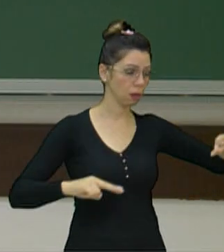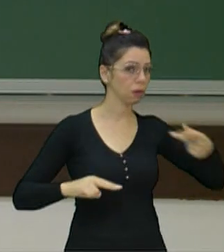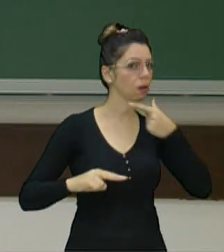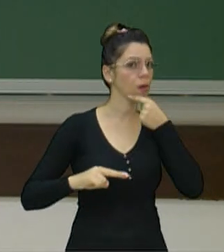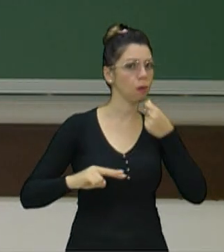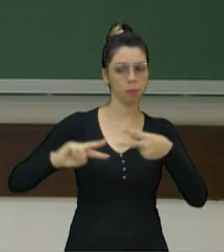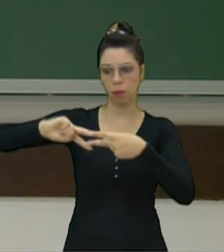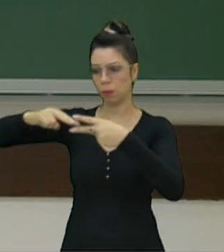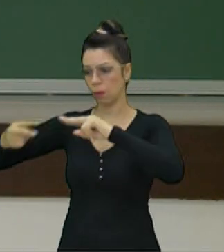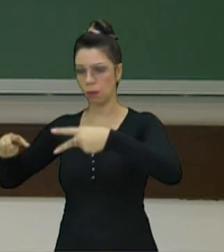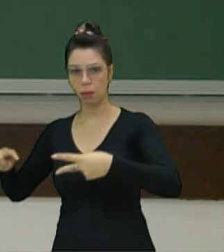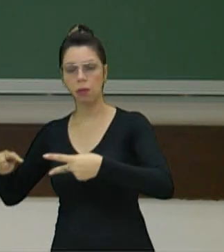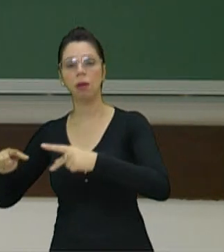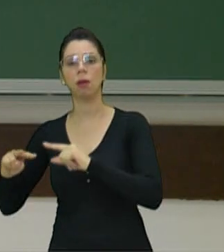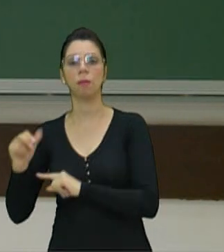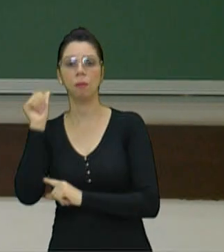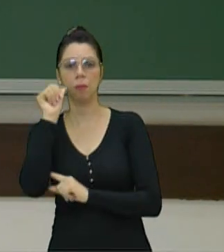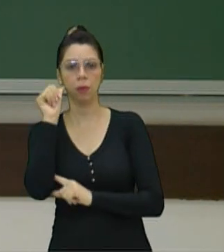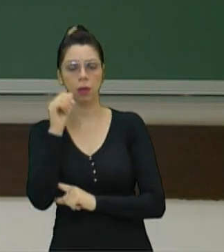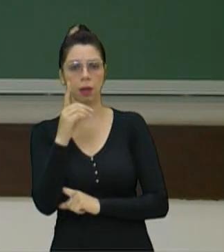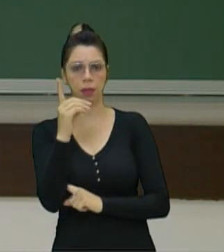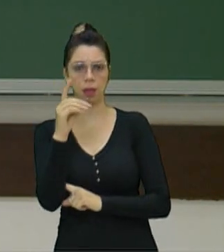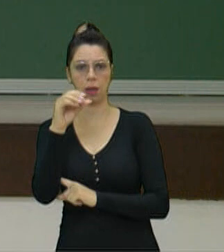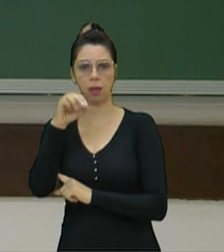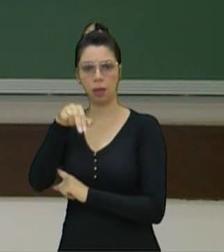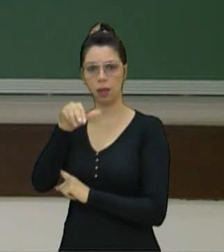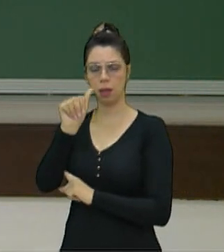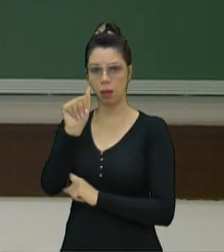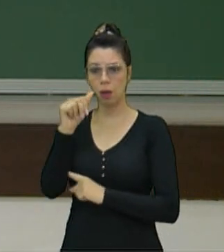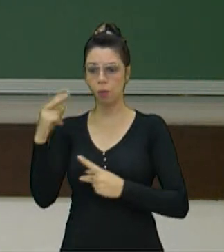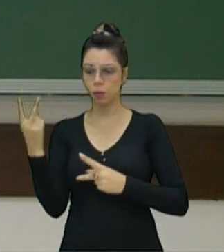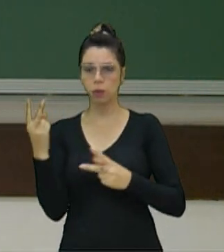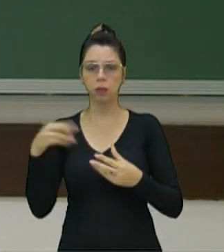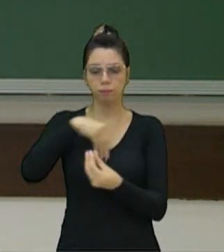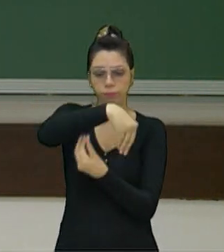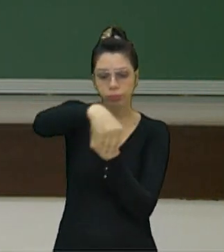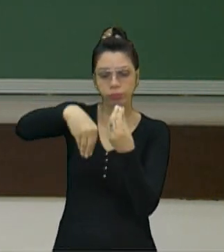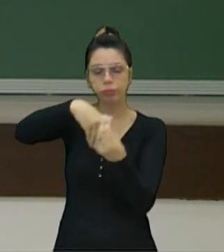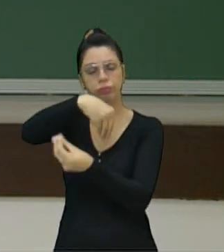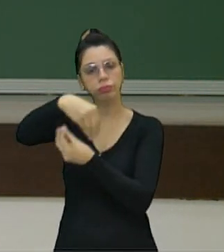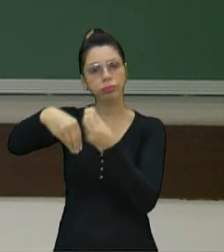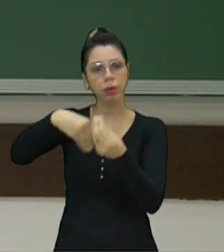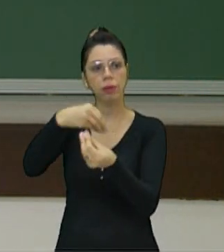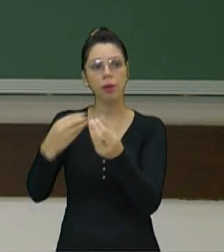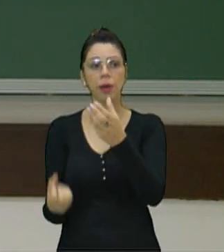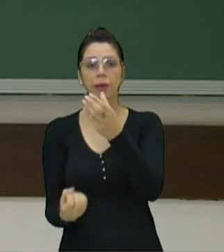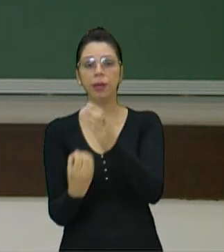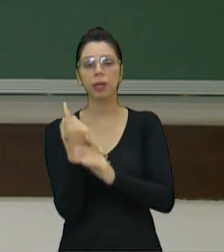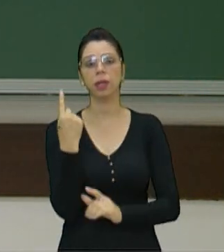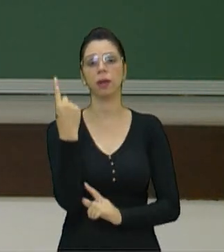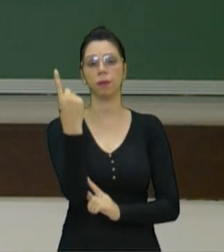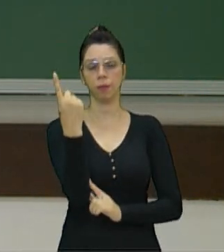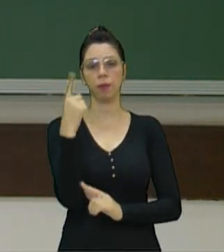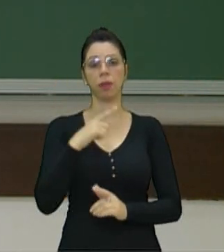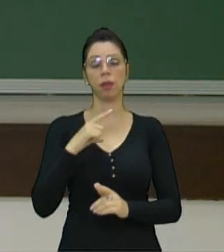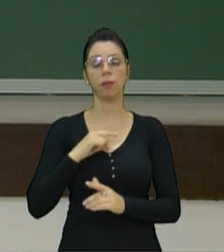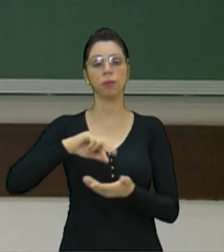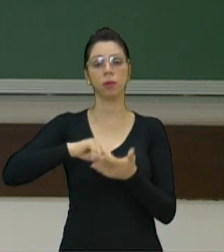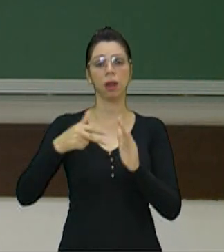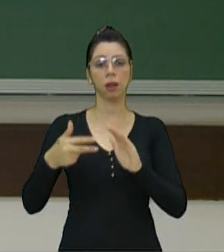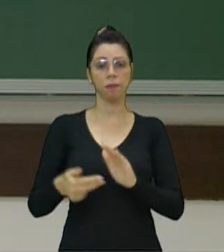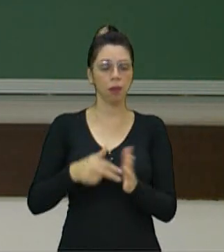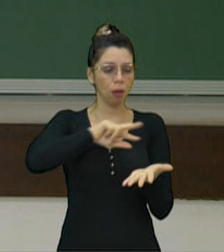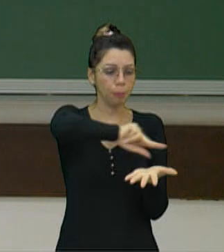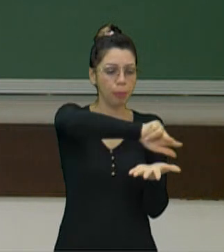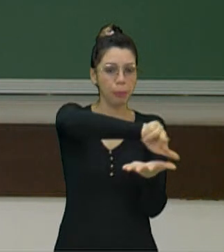célula feminina. Nesse caso, acontece o que a gente chama de variabilidade genética, ou seja, o indivíduo formado ele